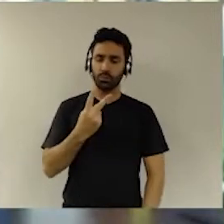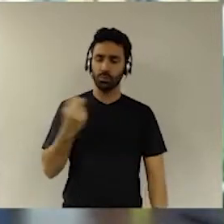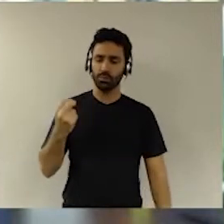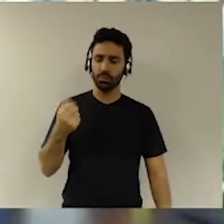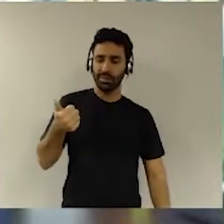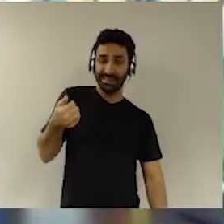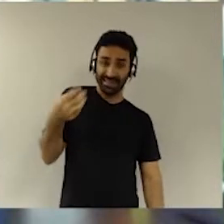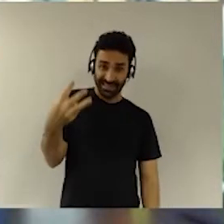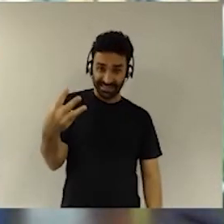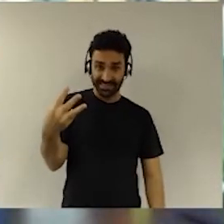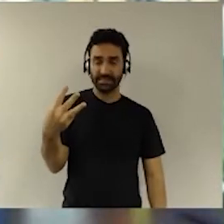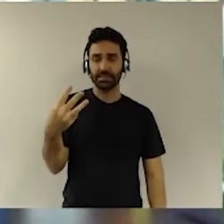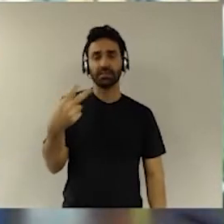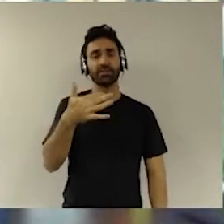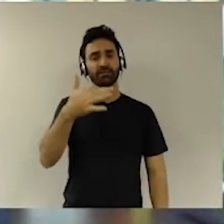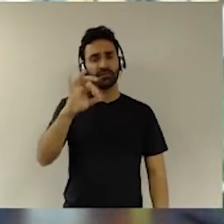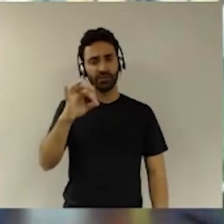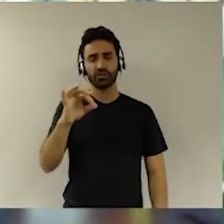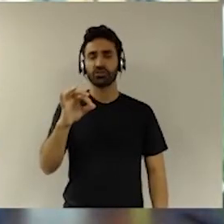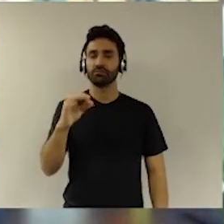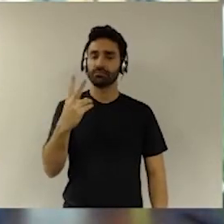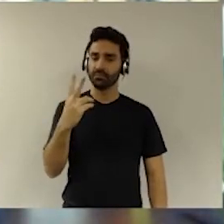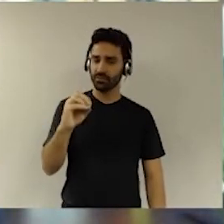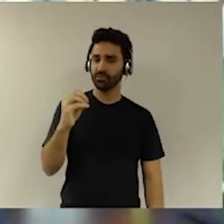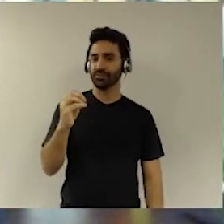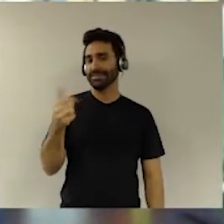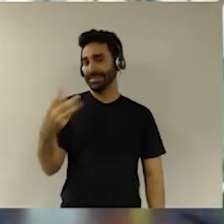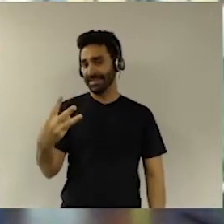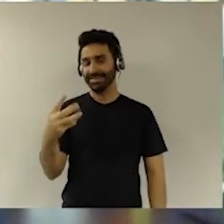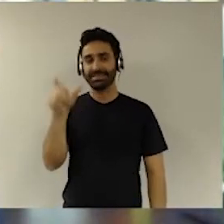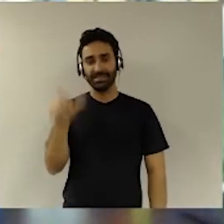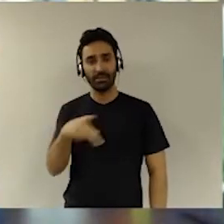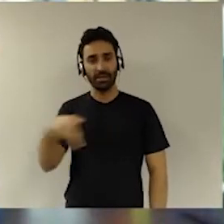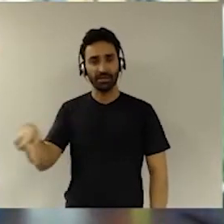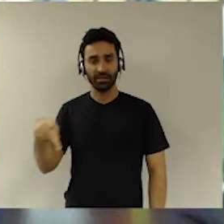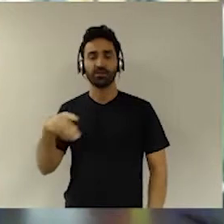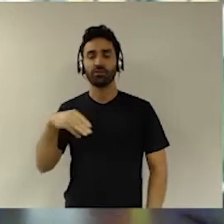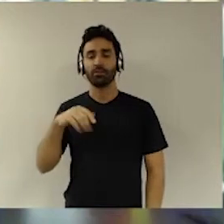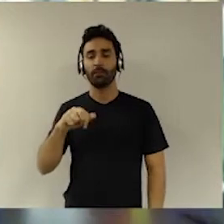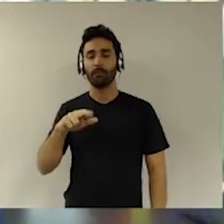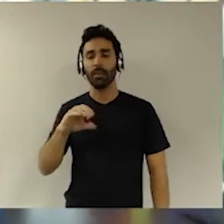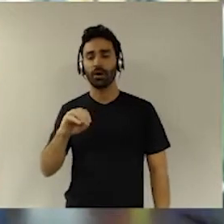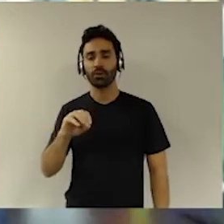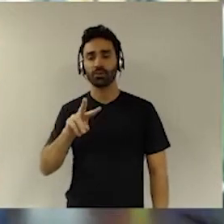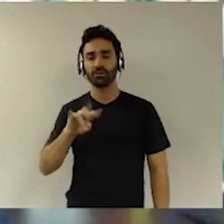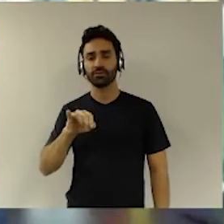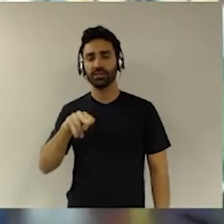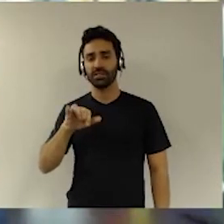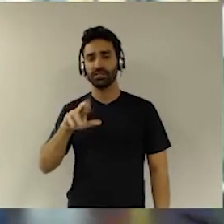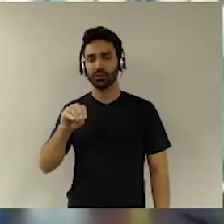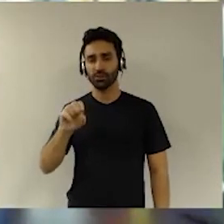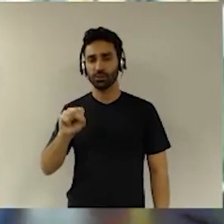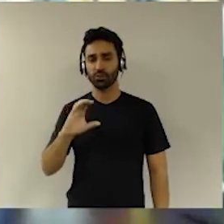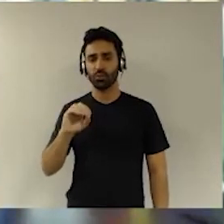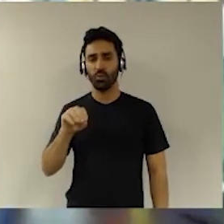2013, no mandato do nosso sempre presidente Marcos Vinícius Furtado Coelho,